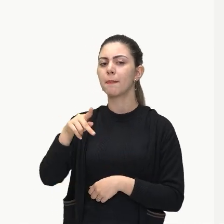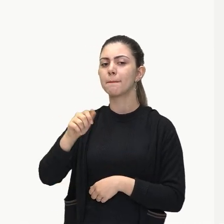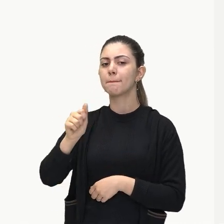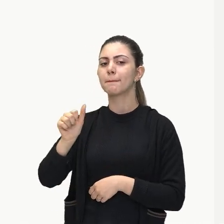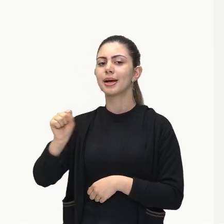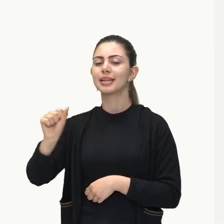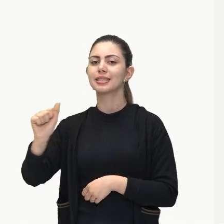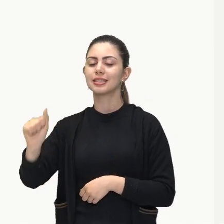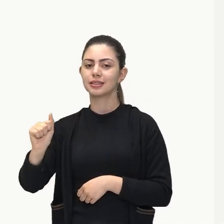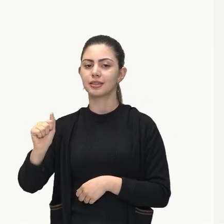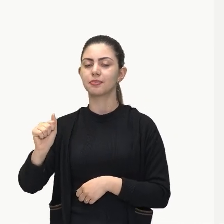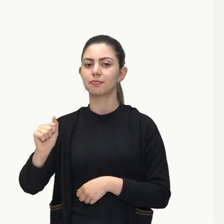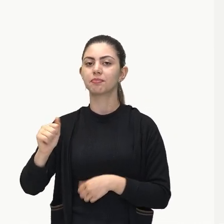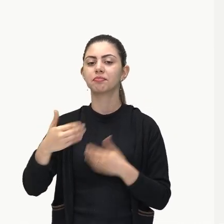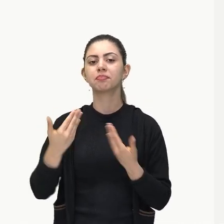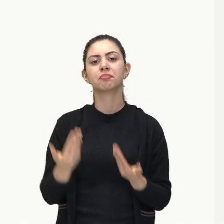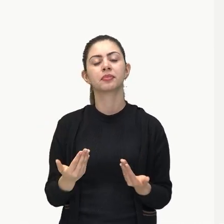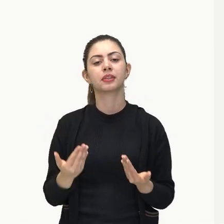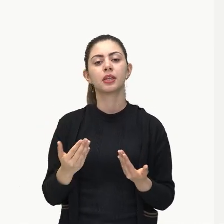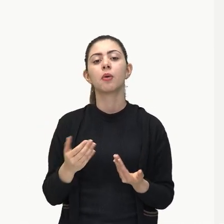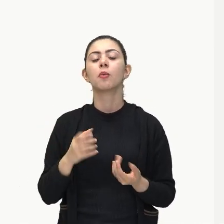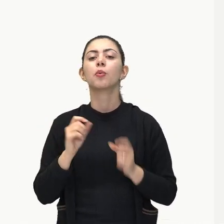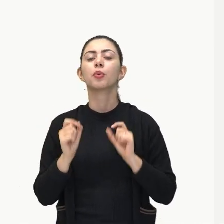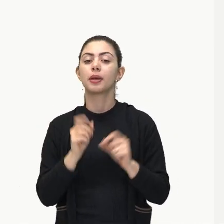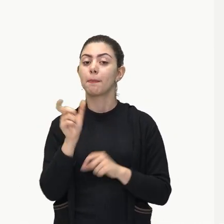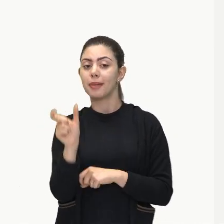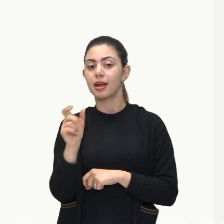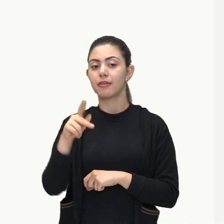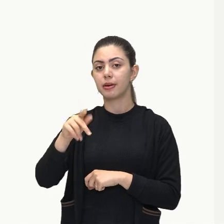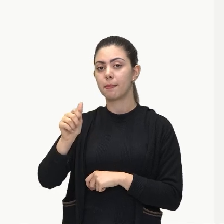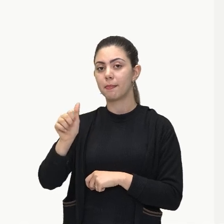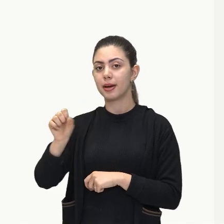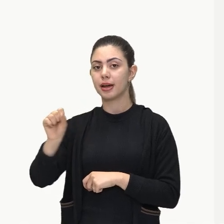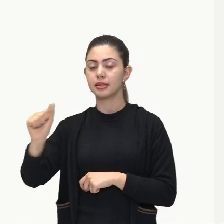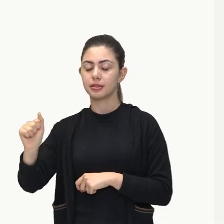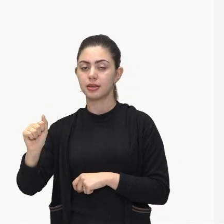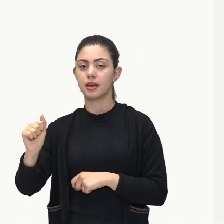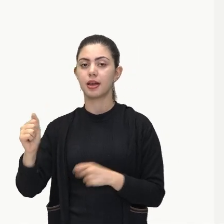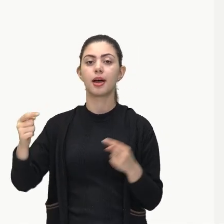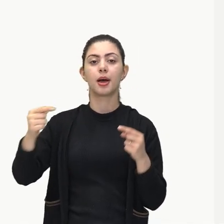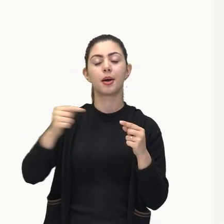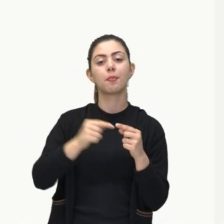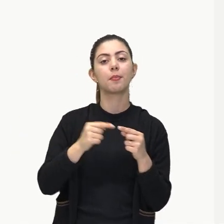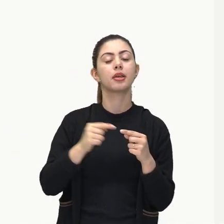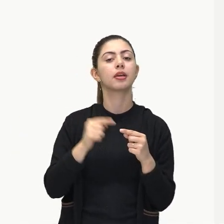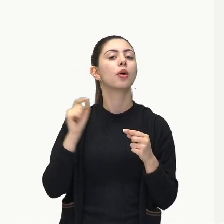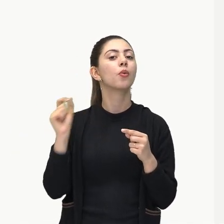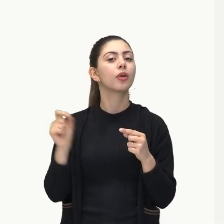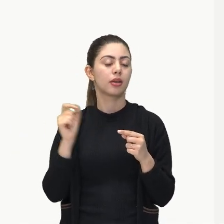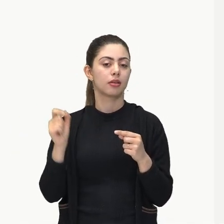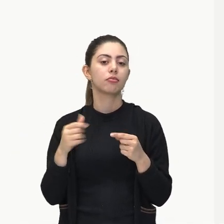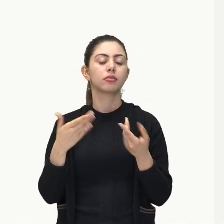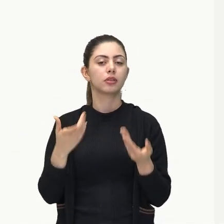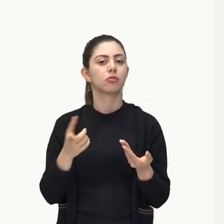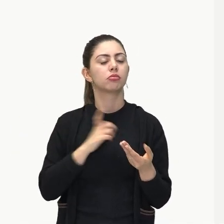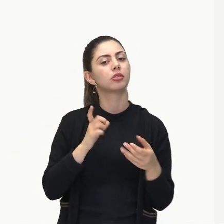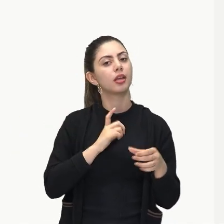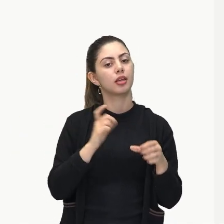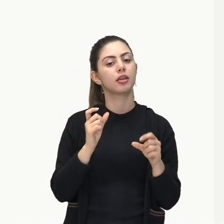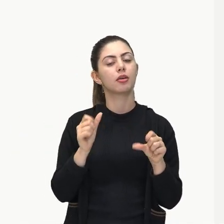tempo, tic-tac. Passa, transmite essa mudança,